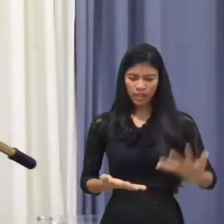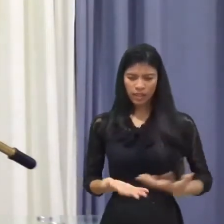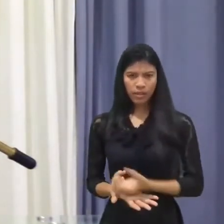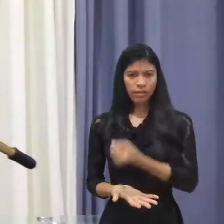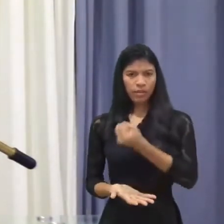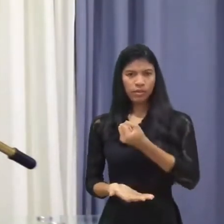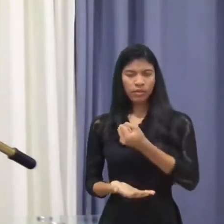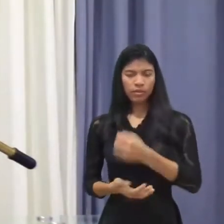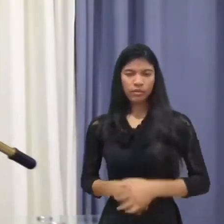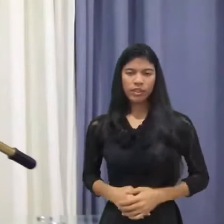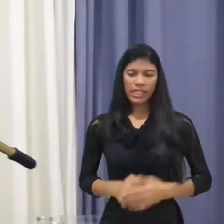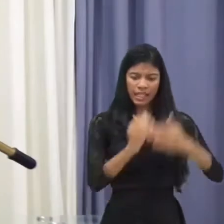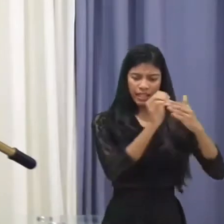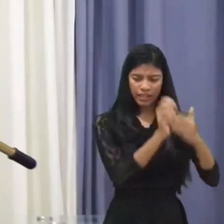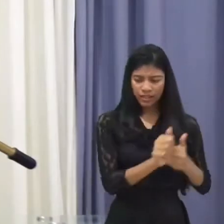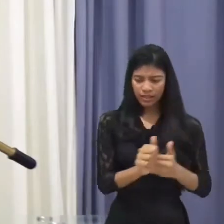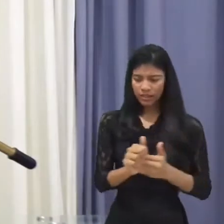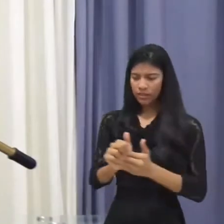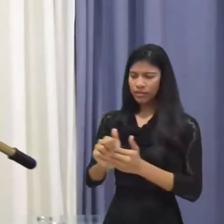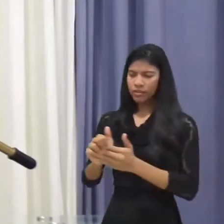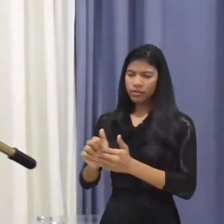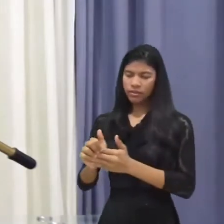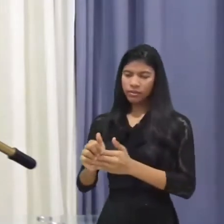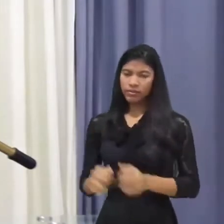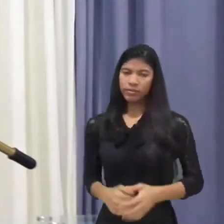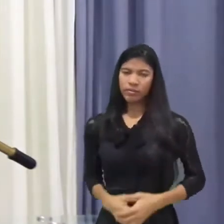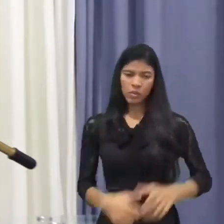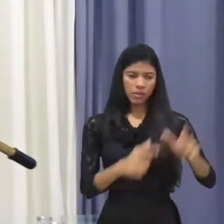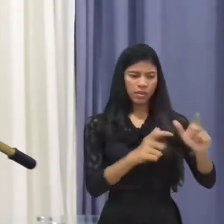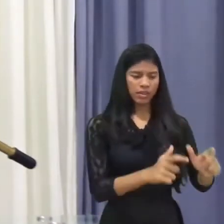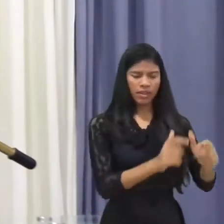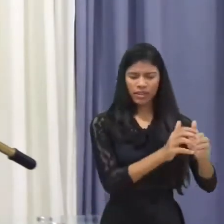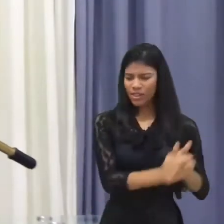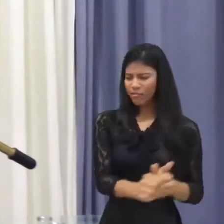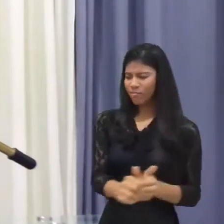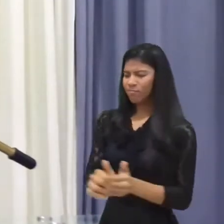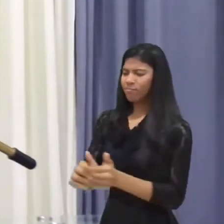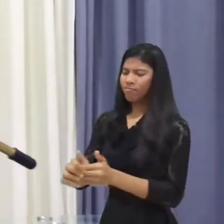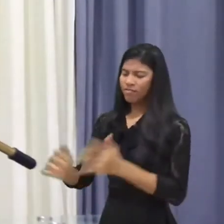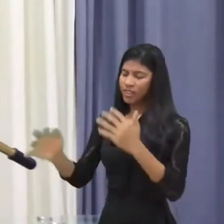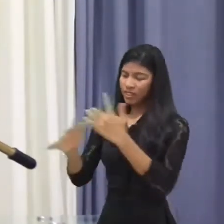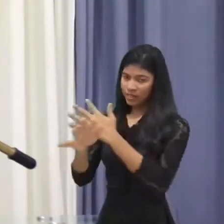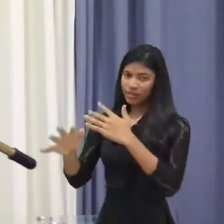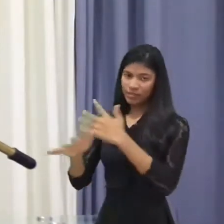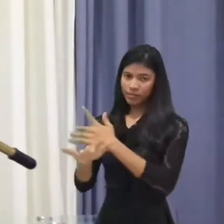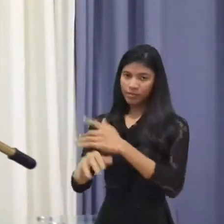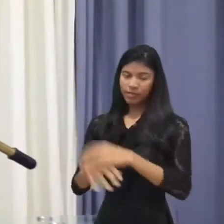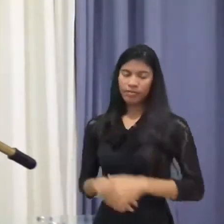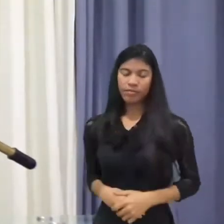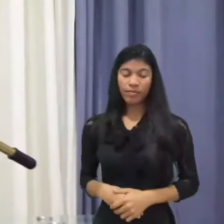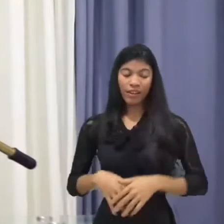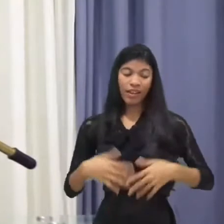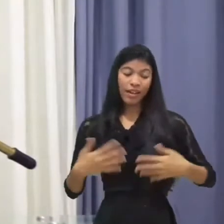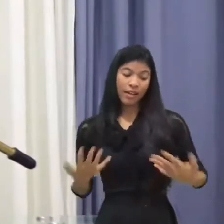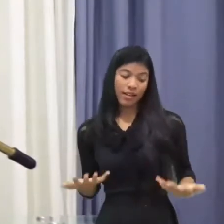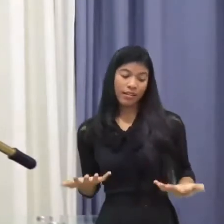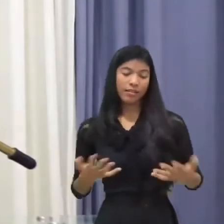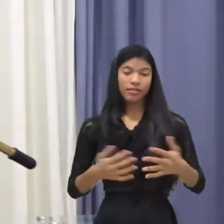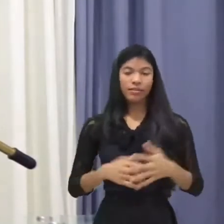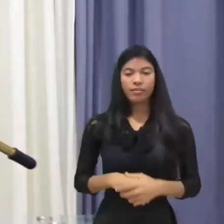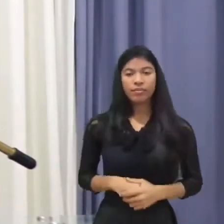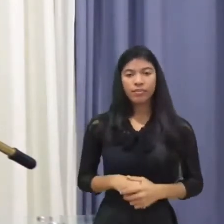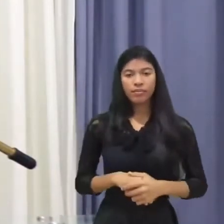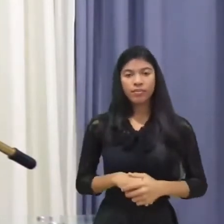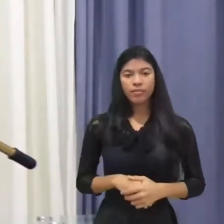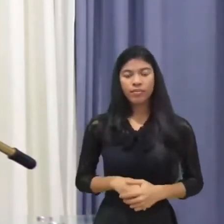divinamente transportado do deserto até a cidade costeira de Azoto. Mas aí há